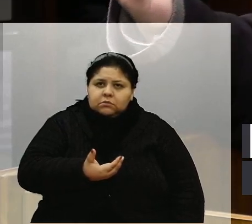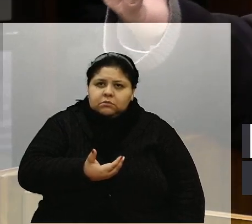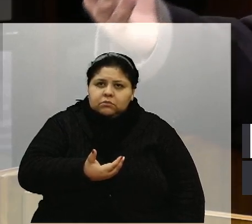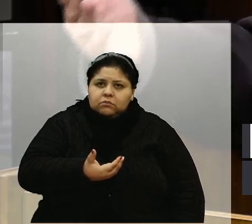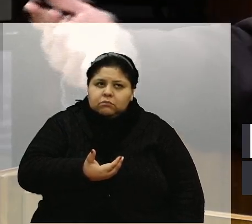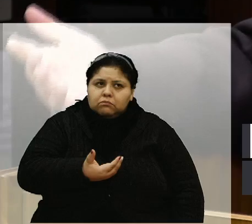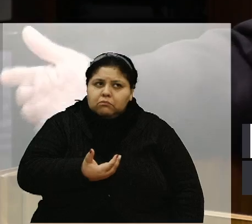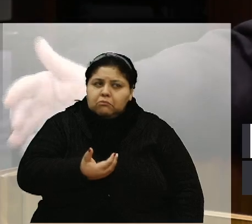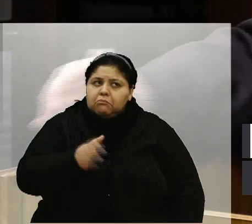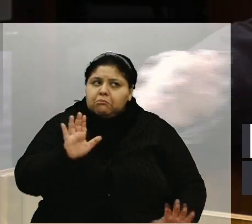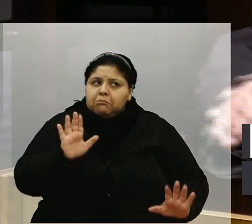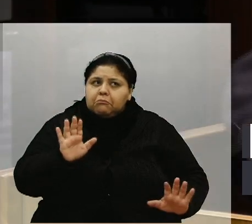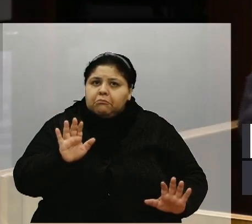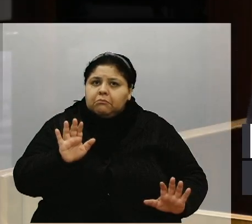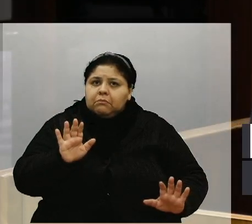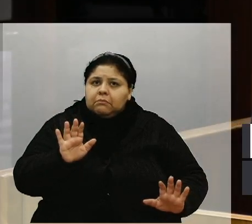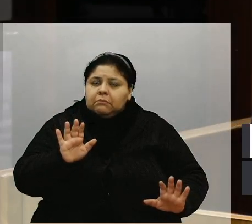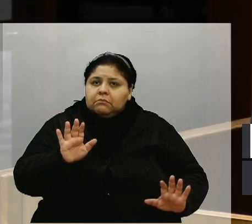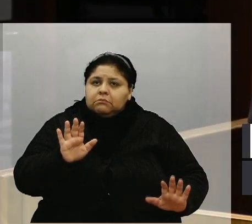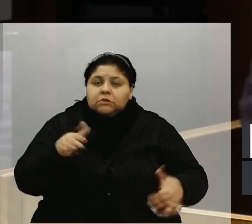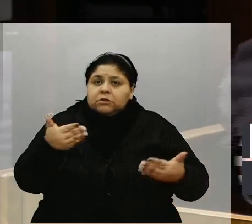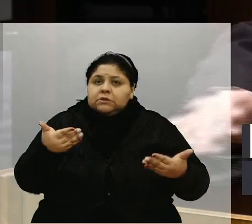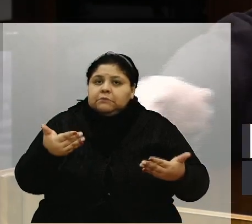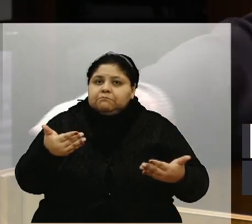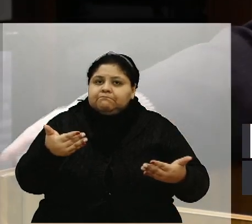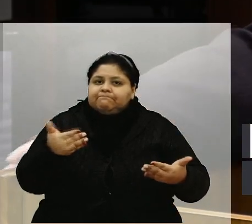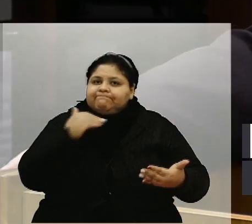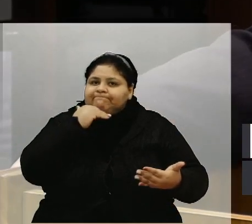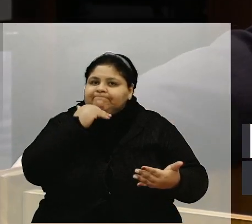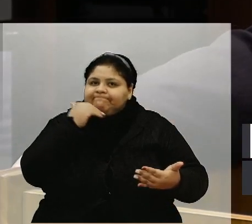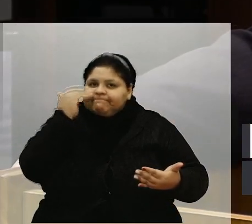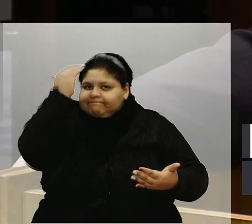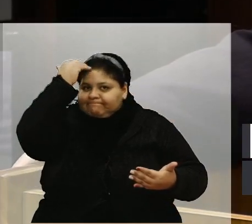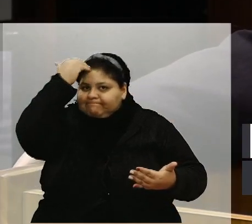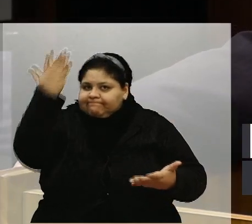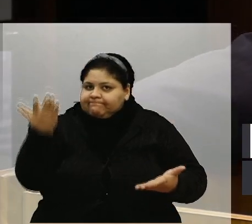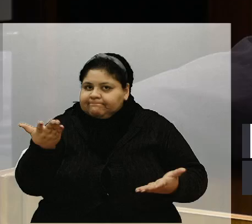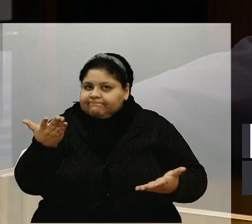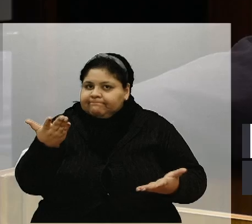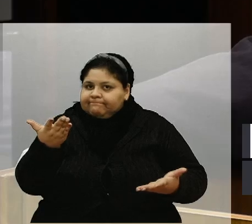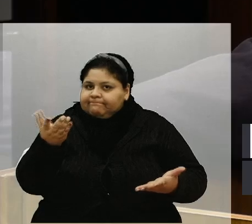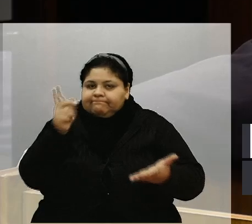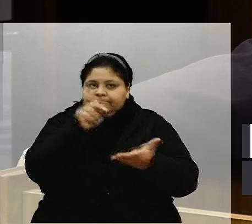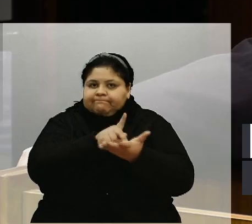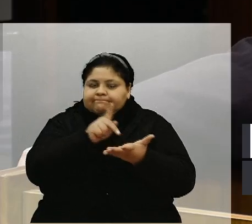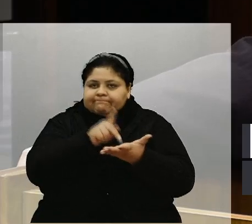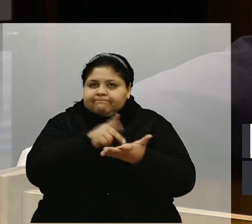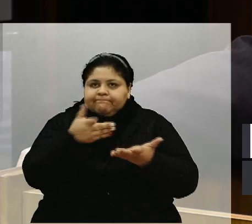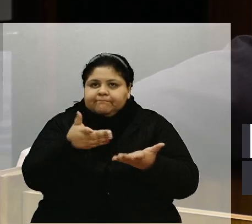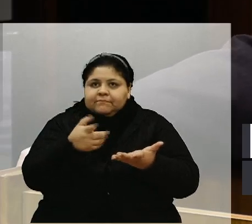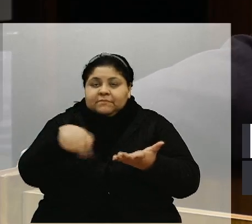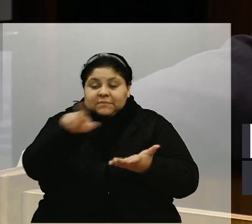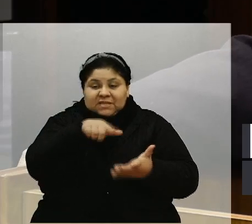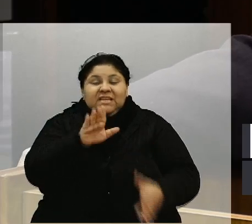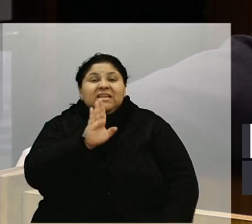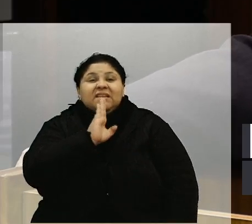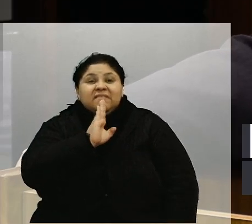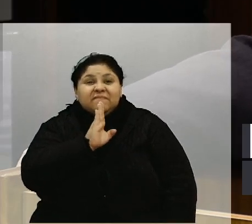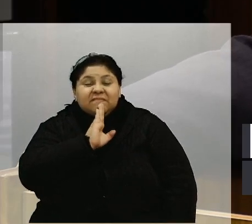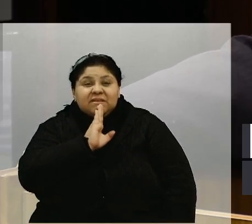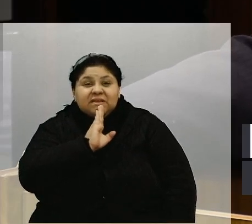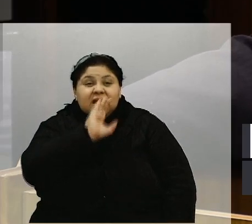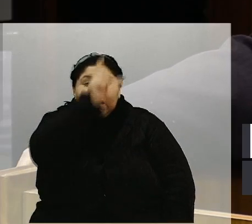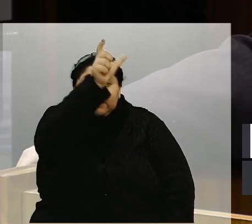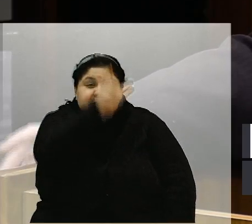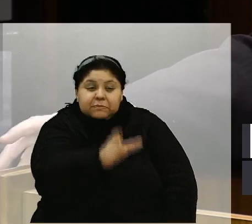Ué? Então não dá. Sinceramente não dá. E eu aqui, para quem já me conhece, meus